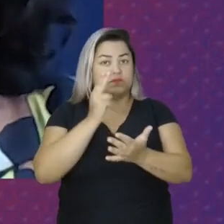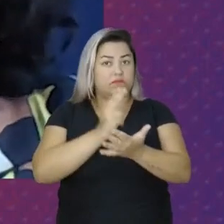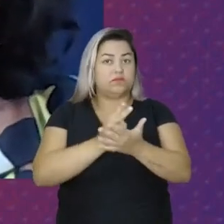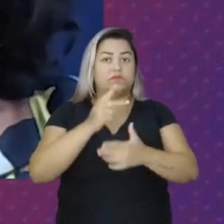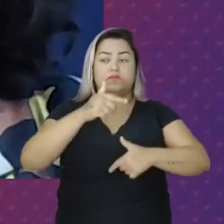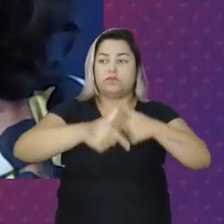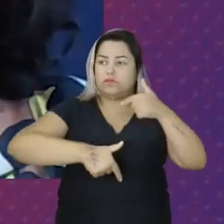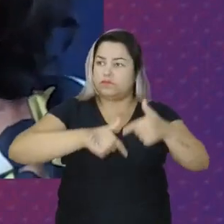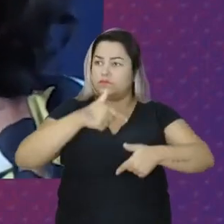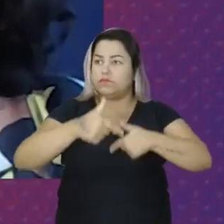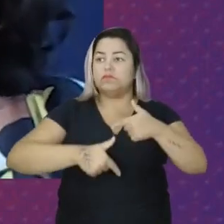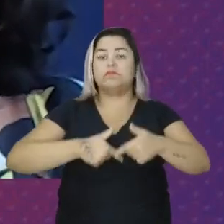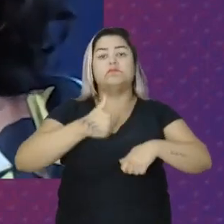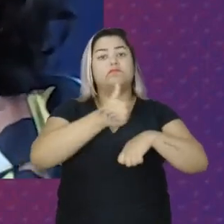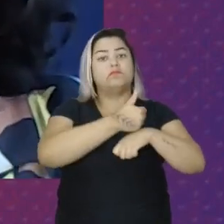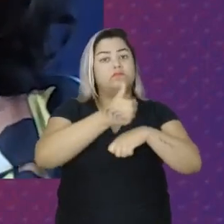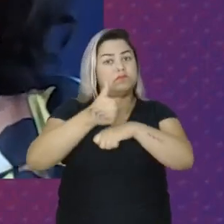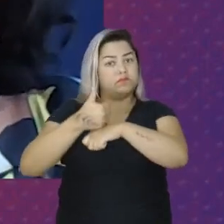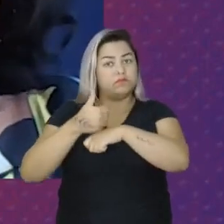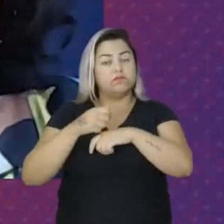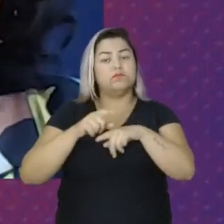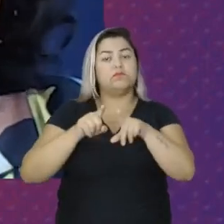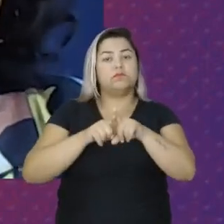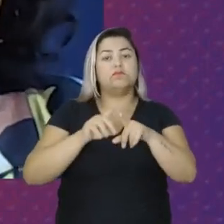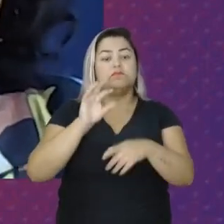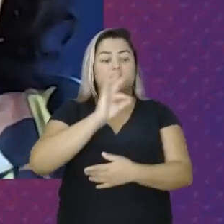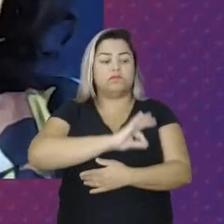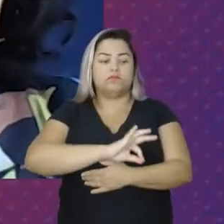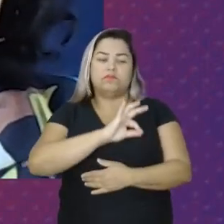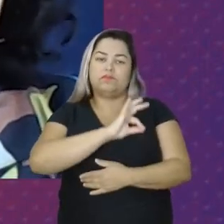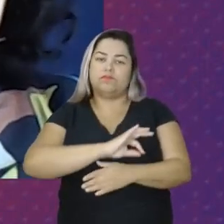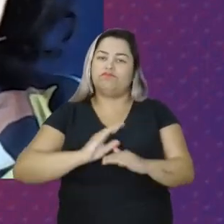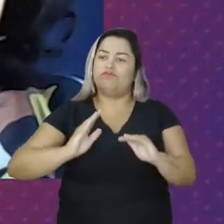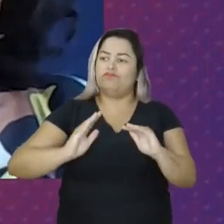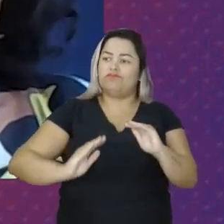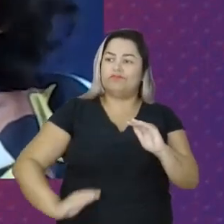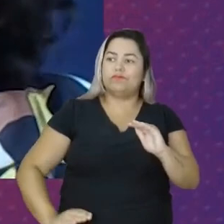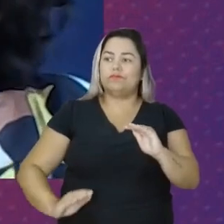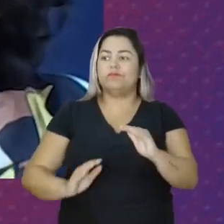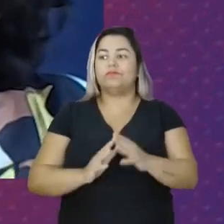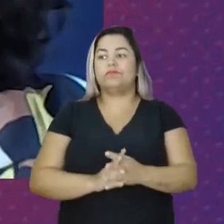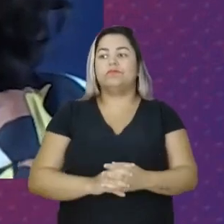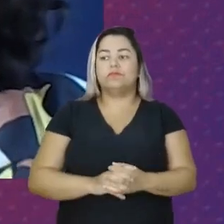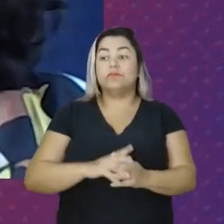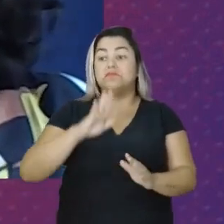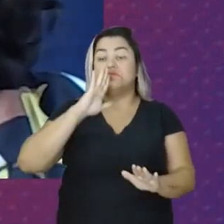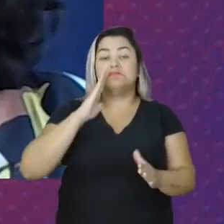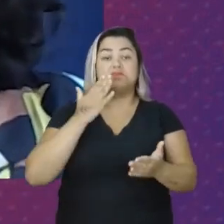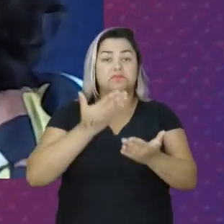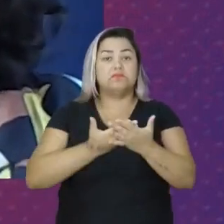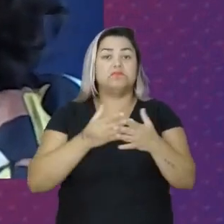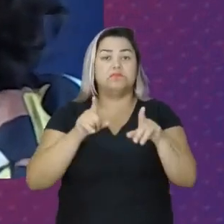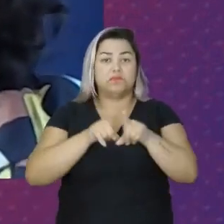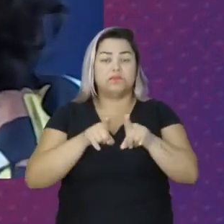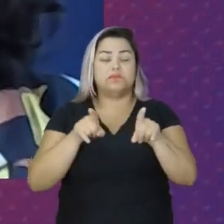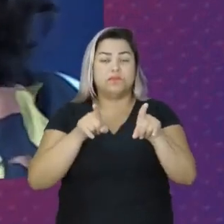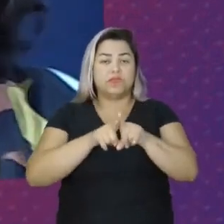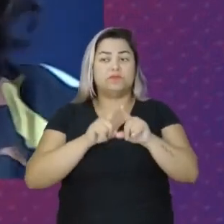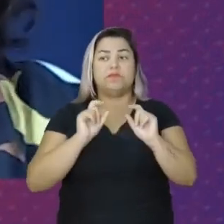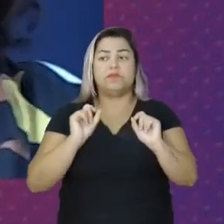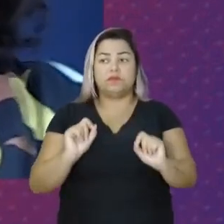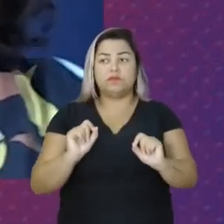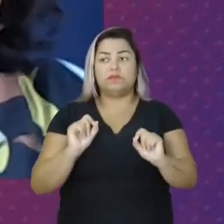trabalho, ocupam o mesmo cargo e o seu salário é bem menor. Então, acredito que esse foi um